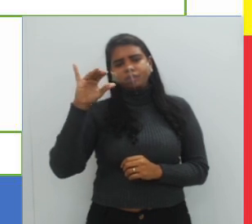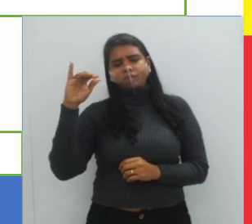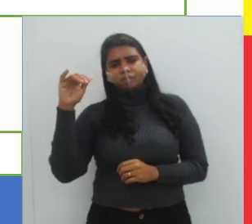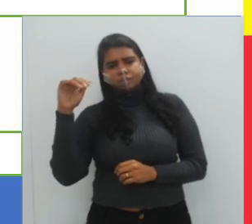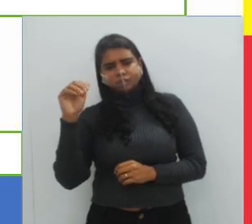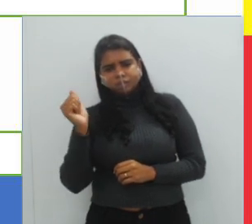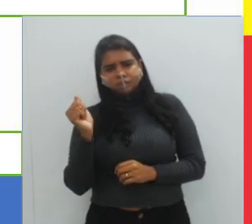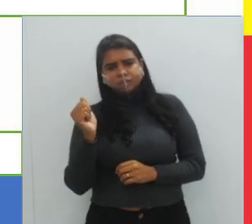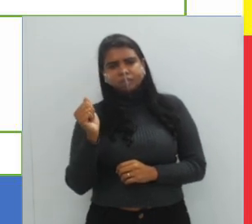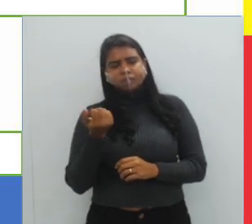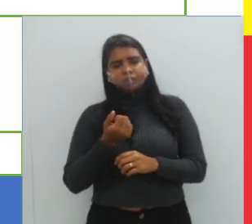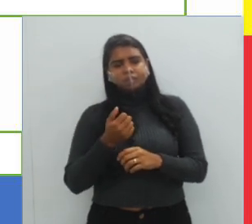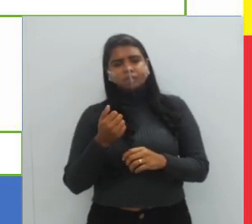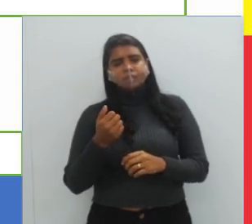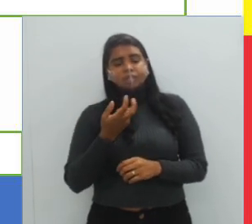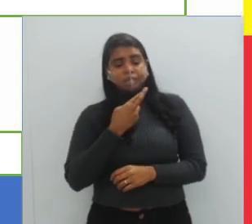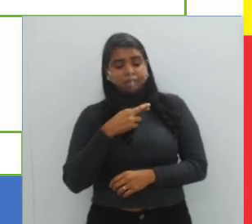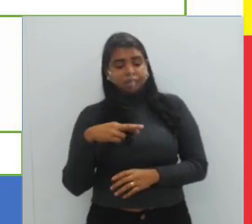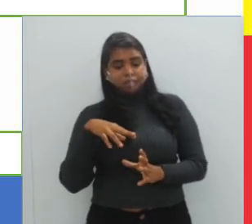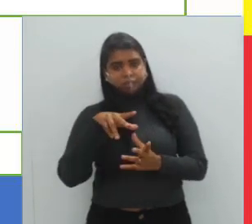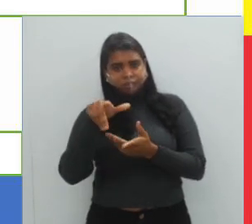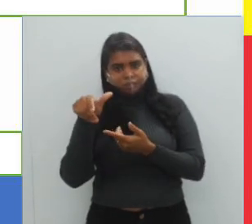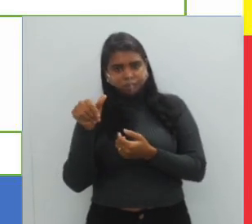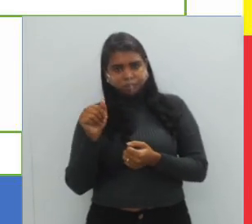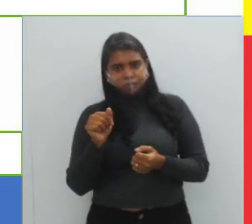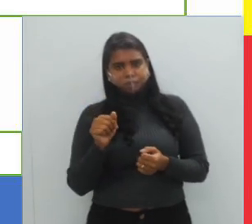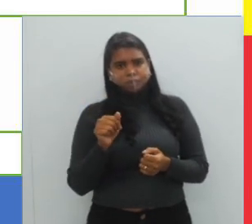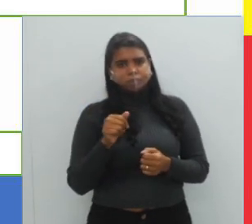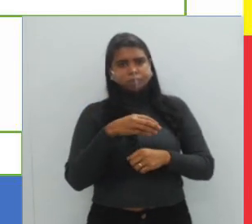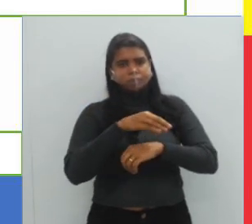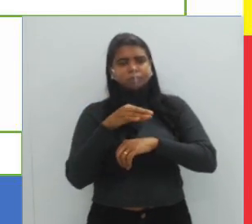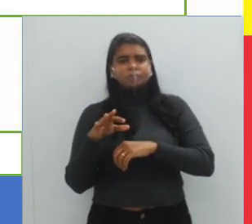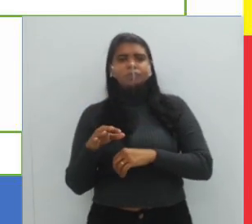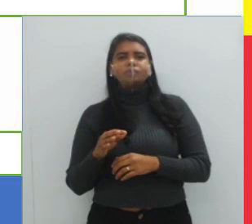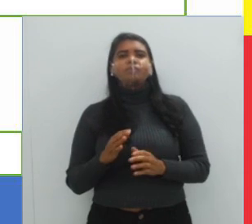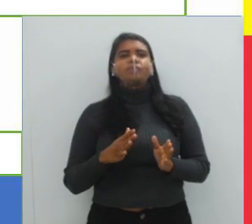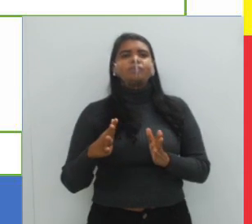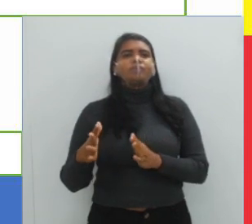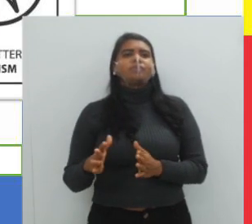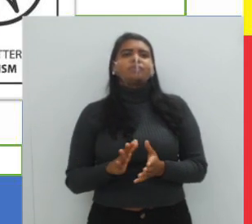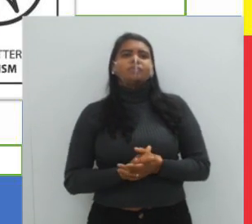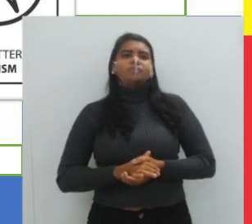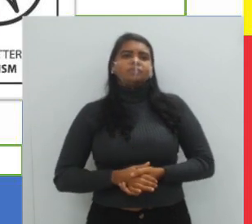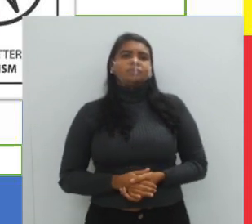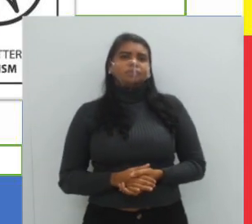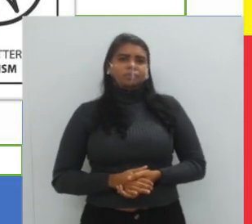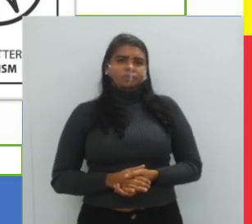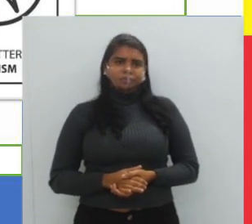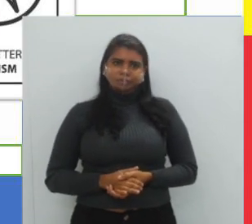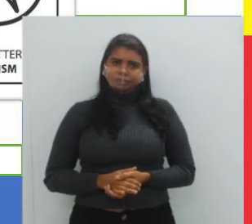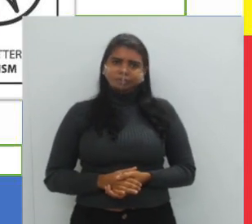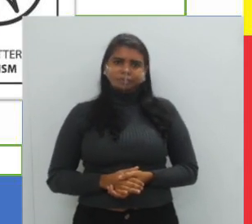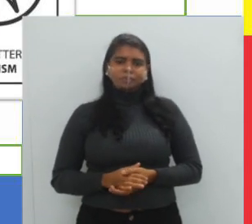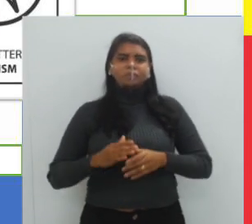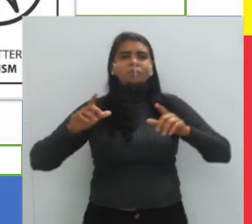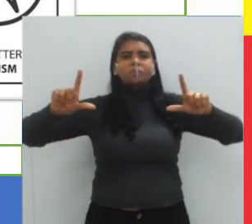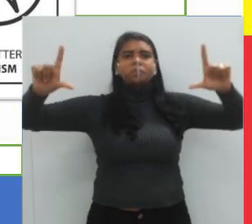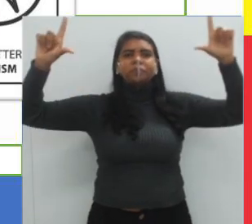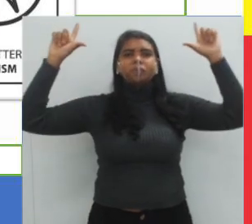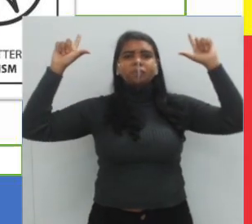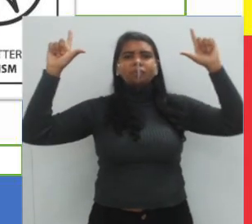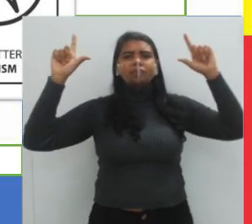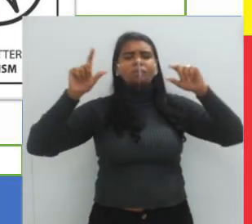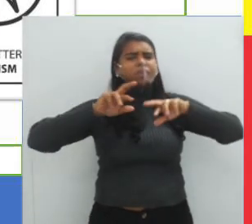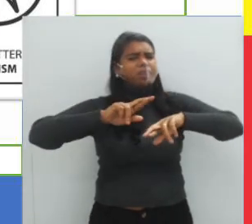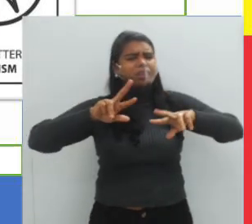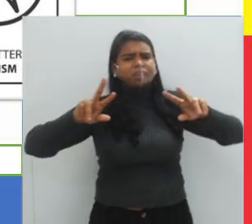Islã, uma das grandes religiões do mundo. Vamos lá, vamos em frente. E aqui eu coloquei, mais uma